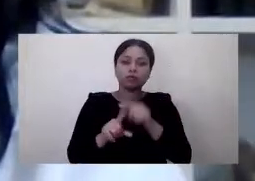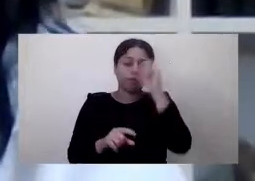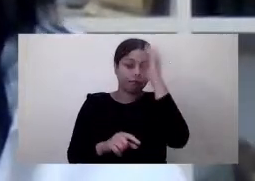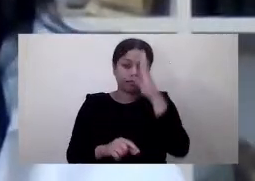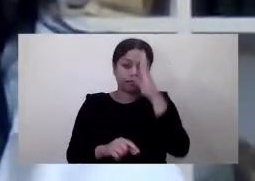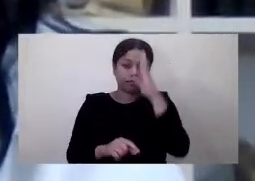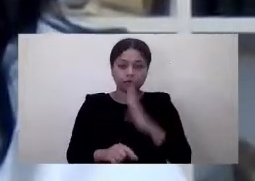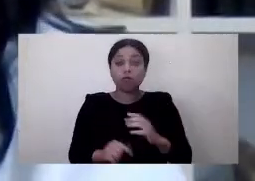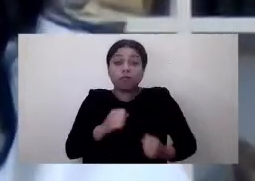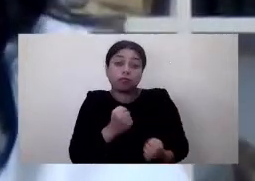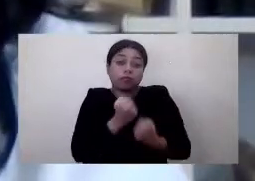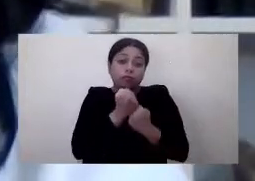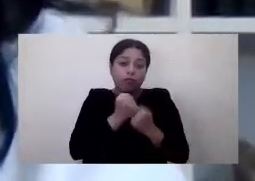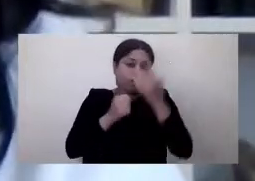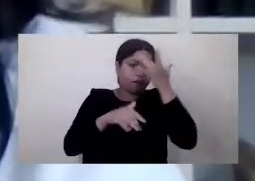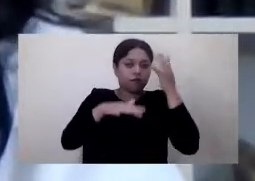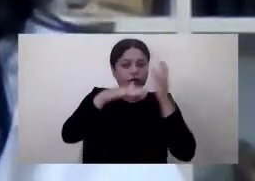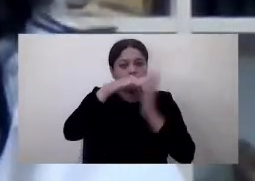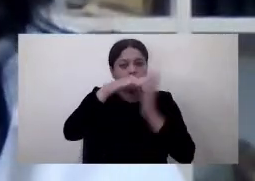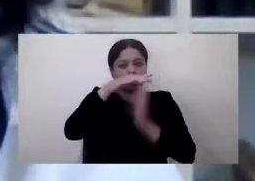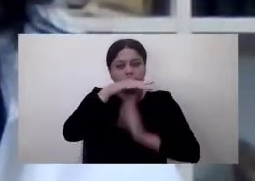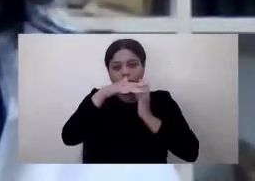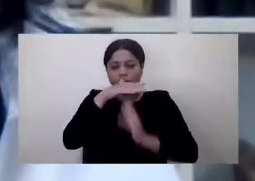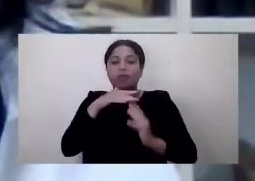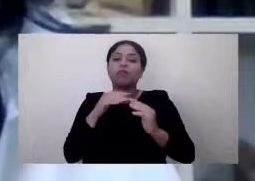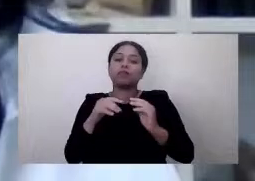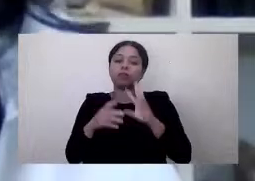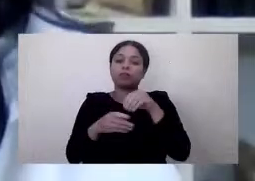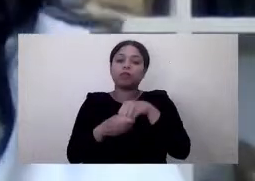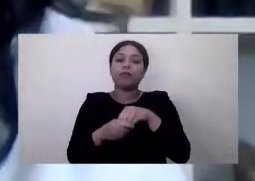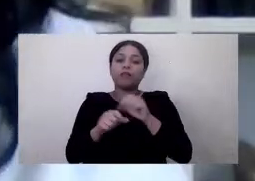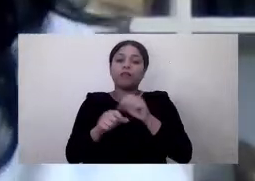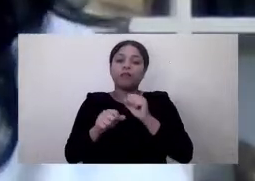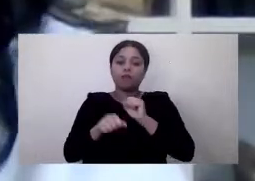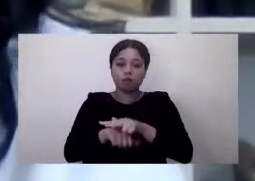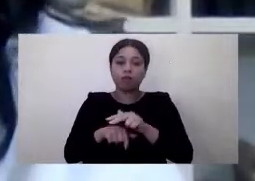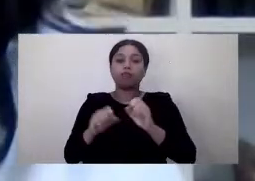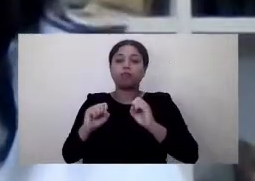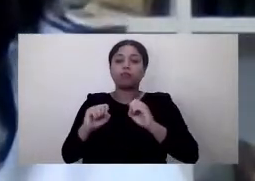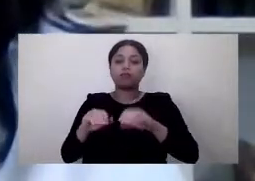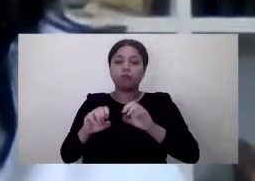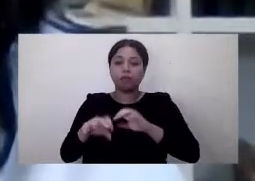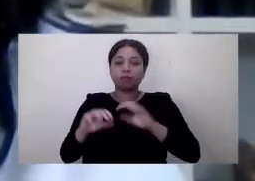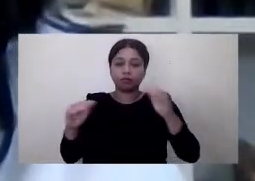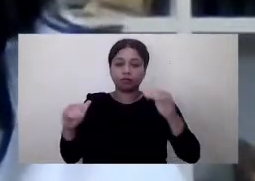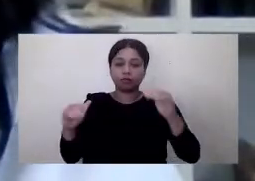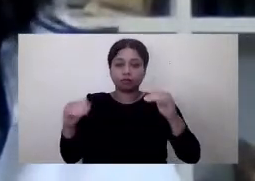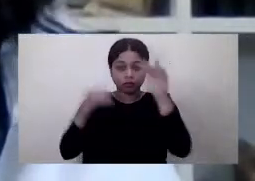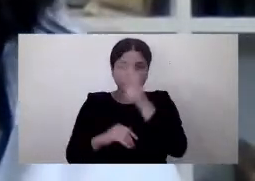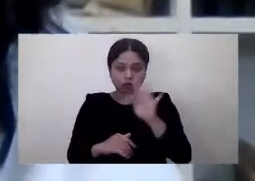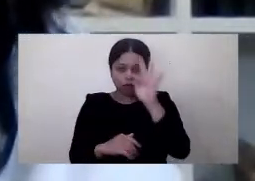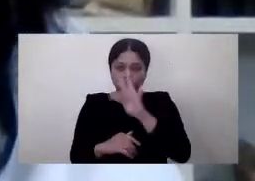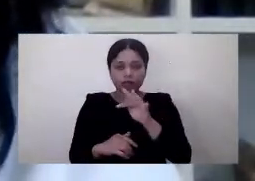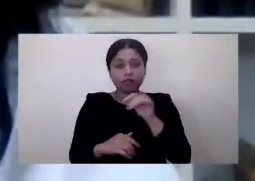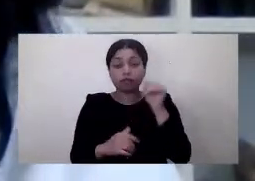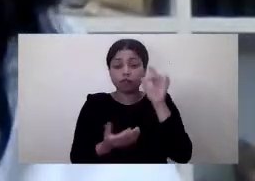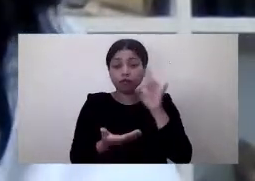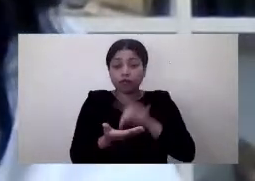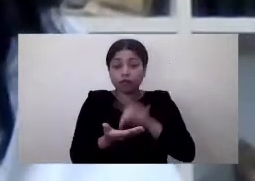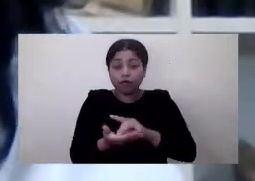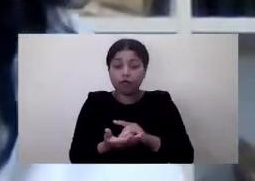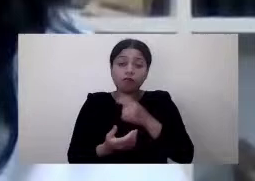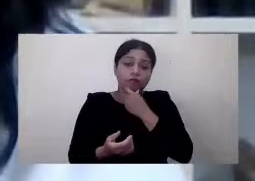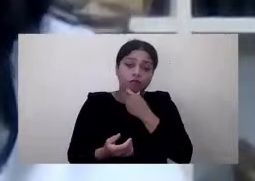ensino superior, para desenvolver a capacidade de professores, para implementar o programa English for Interfaith